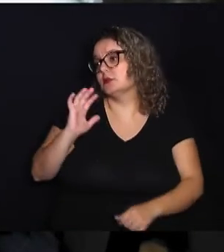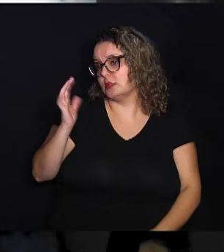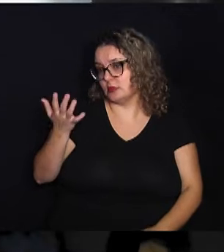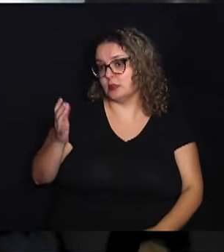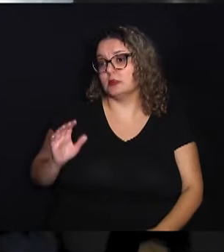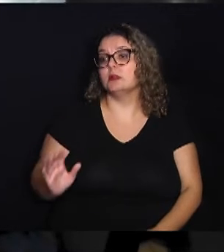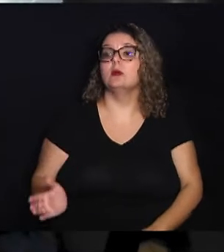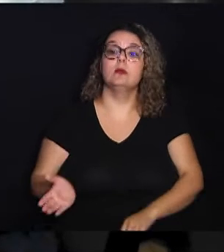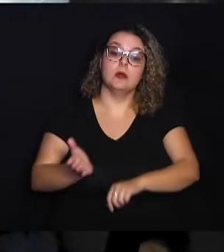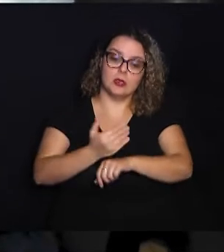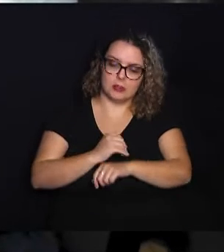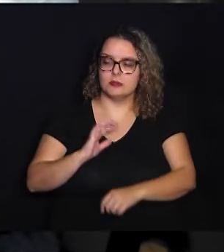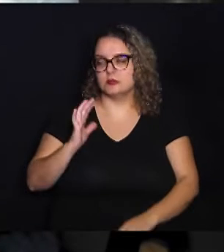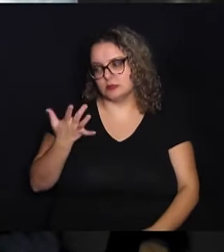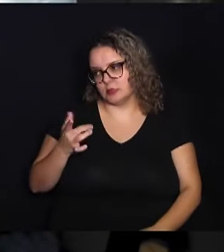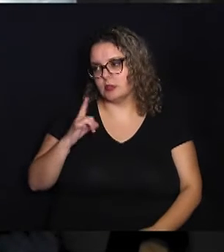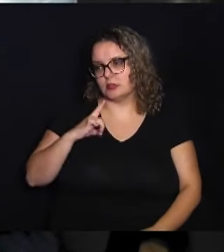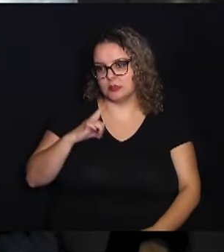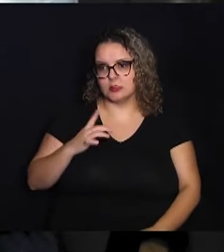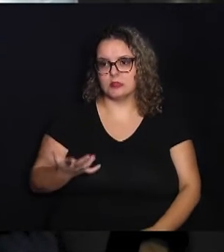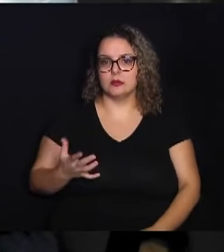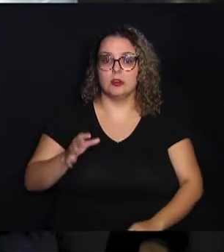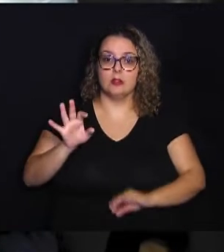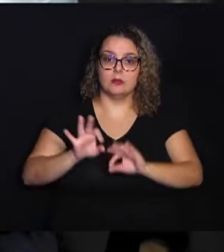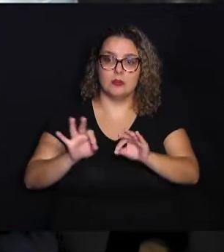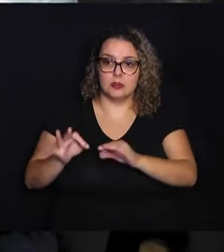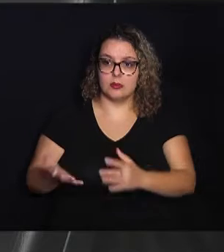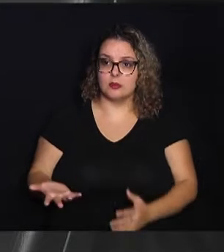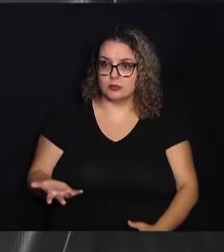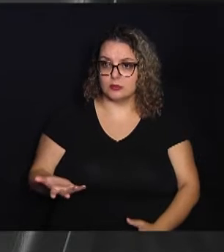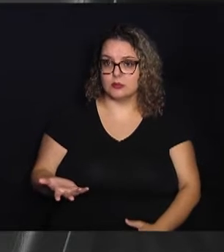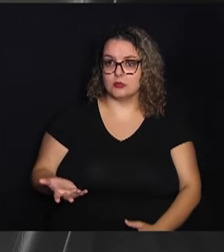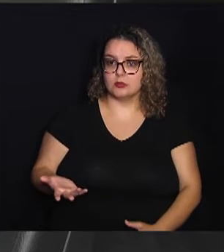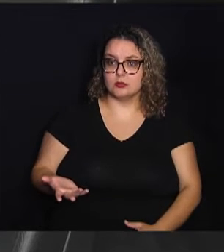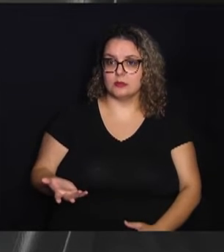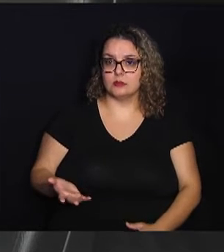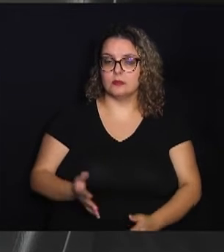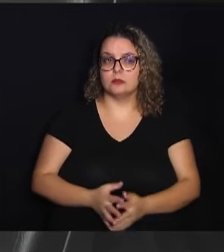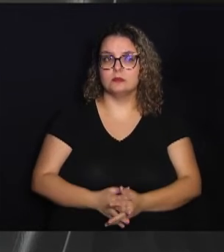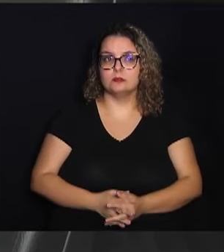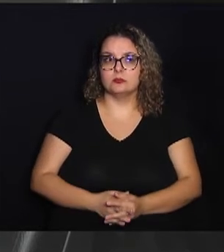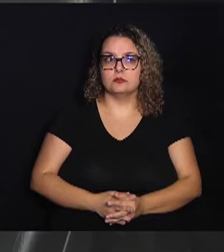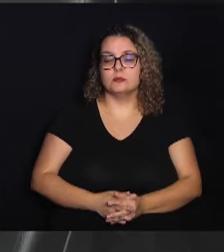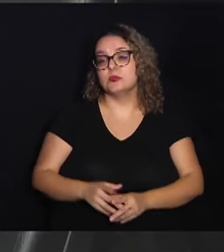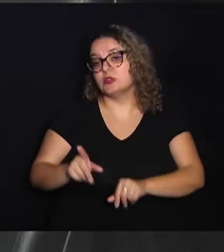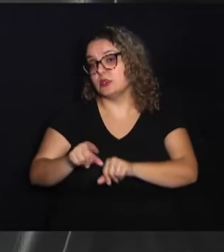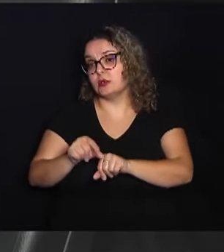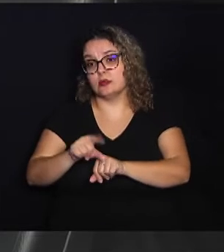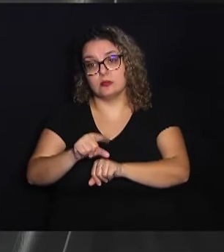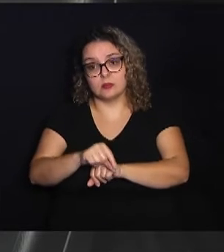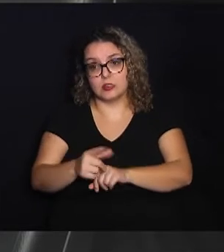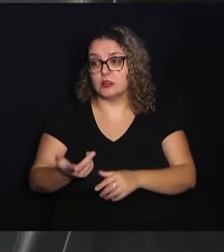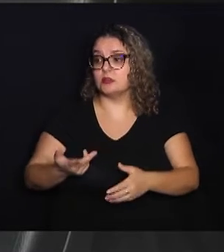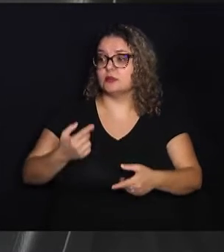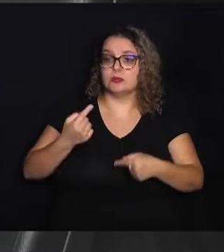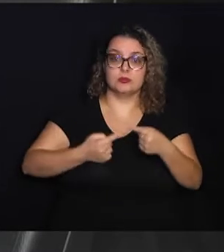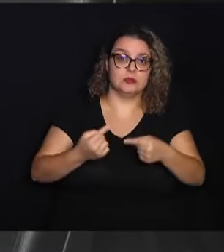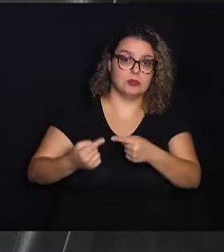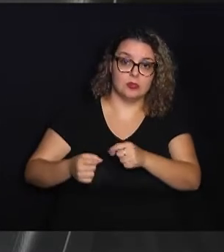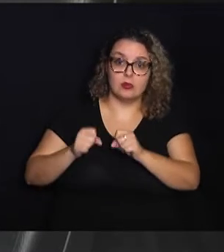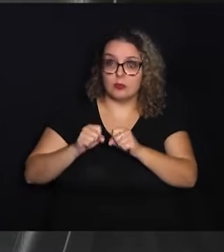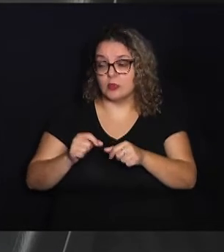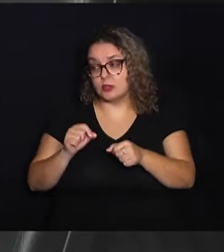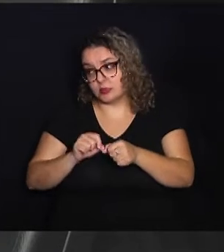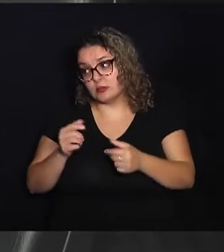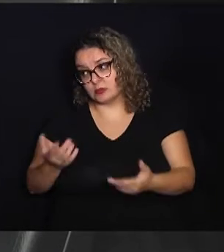ele aconteça, a gente tem que ter uma elaboração de argumentos, de discussões que podem ser